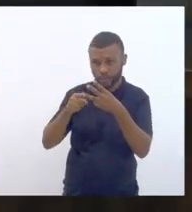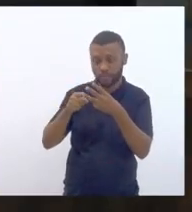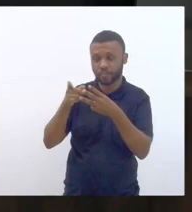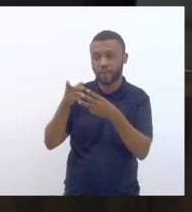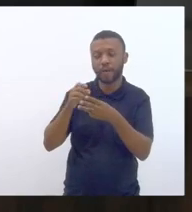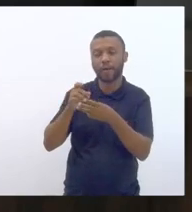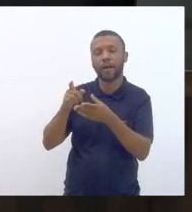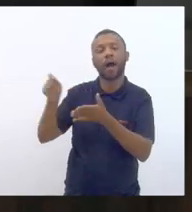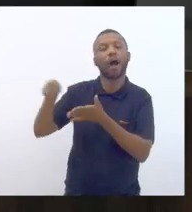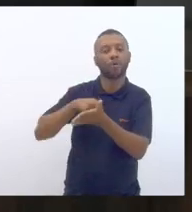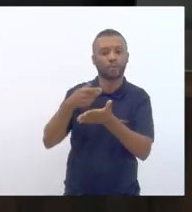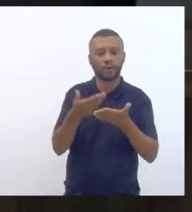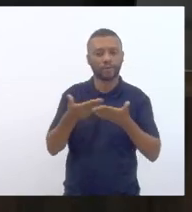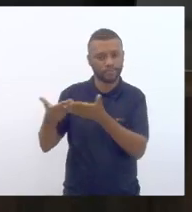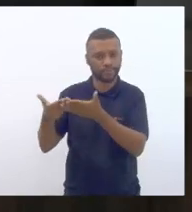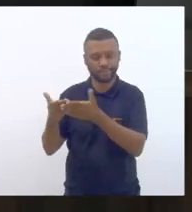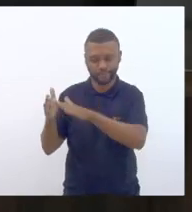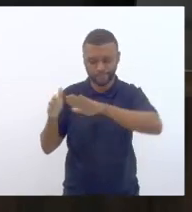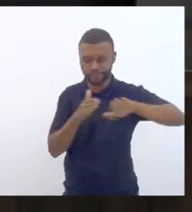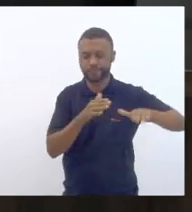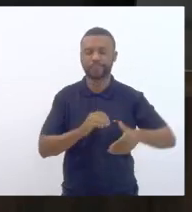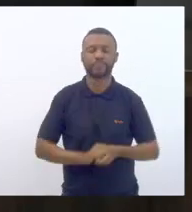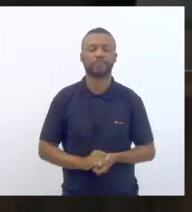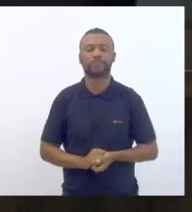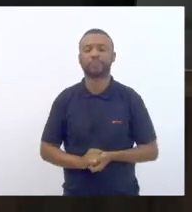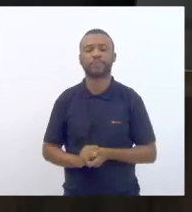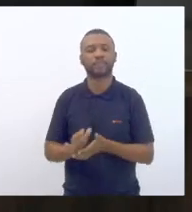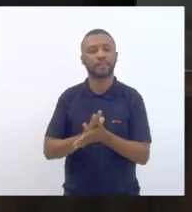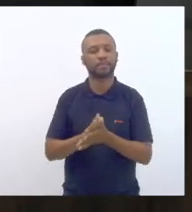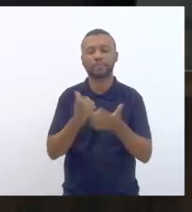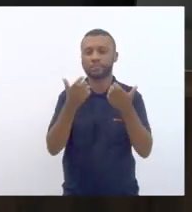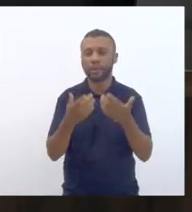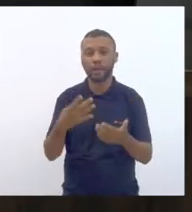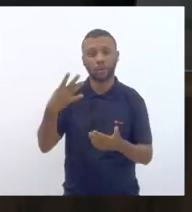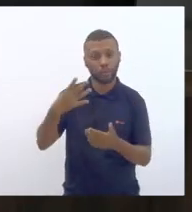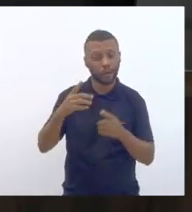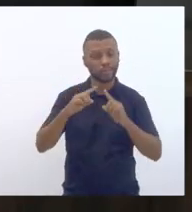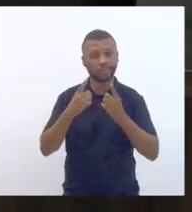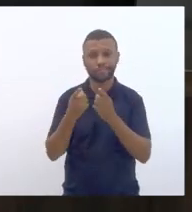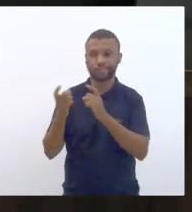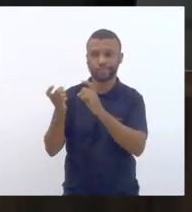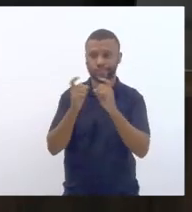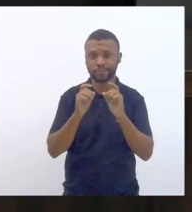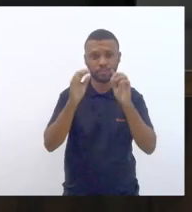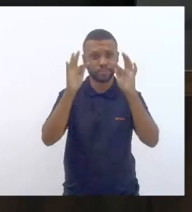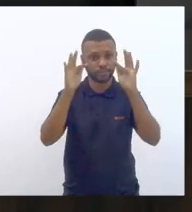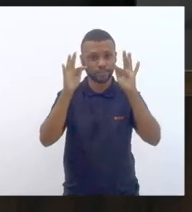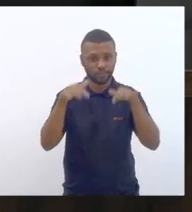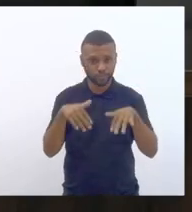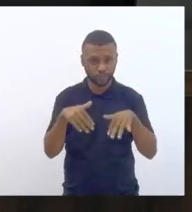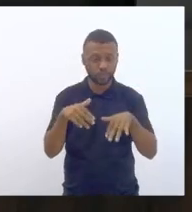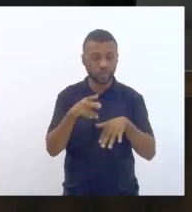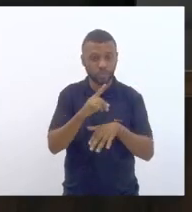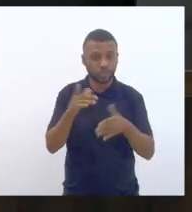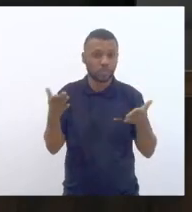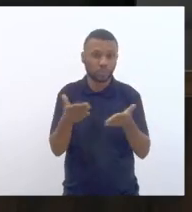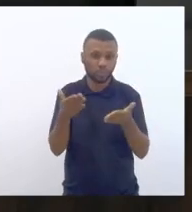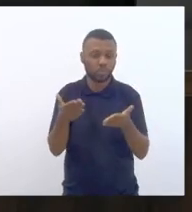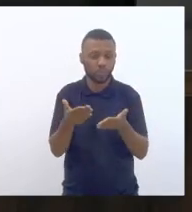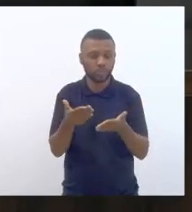autógrafo. Nada mais a tratar na quarta sessão extraordinária do dia de São Pedro e São Paulo, a